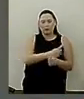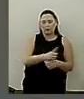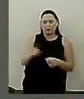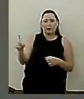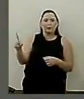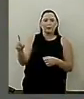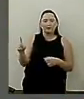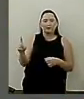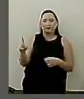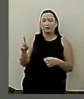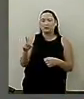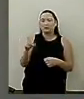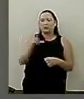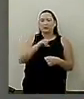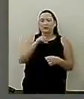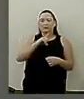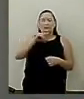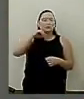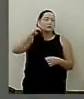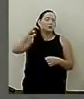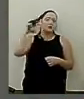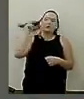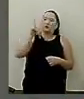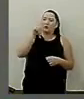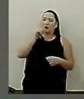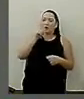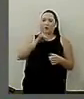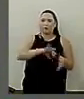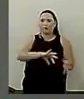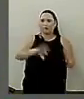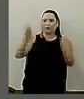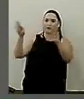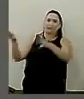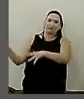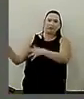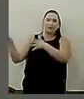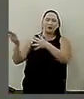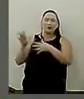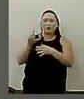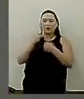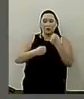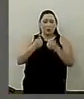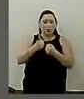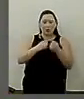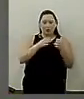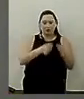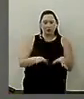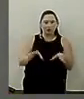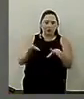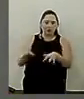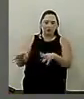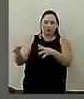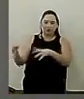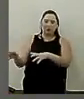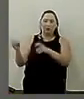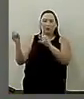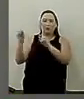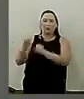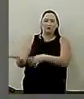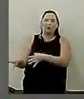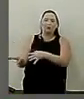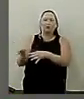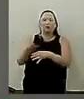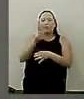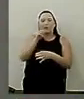e ao fazer aquela onda de água, a onda tirou a aderência do carro dela e jogou para dentro do córrego e ela